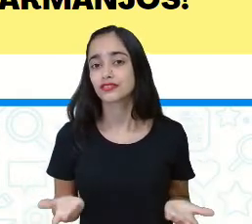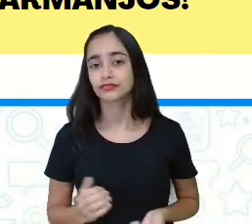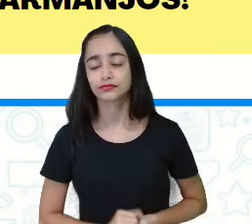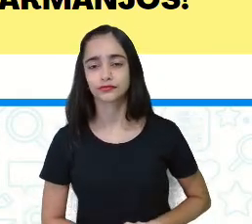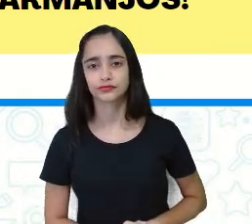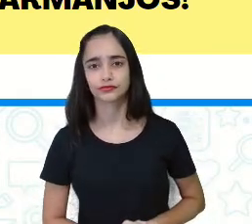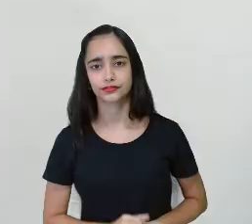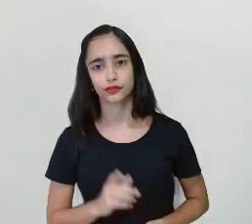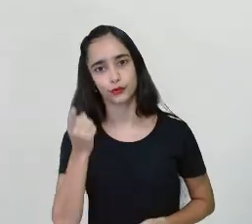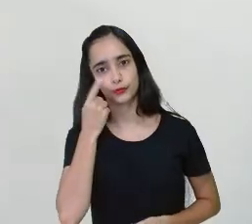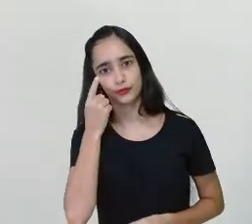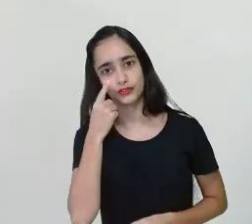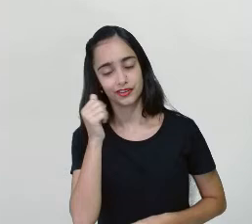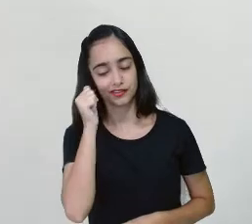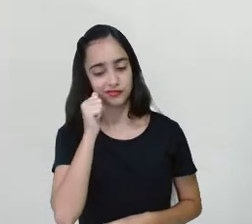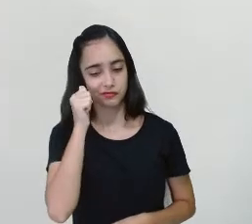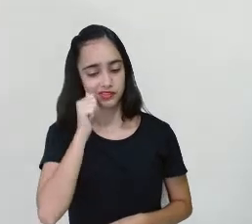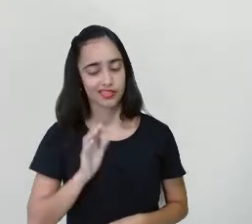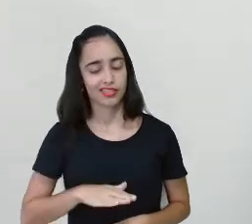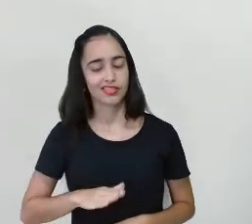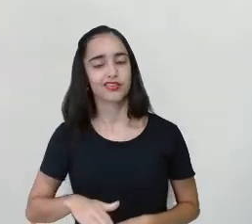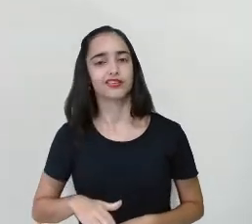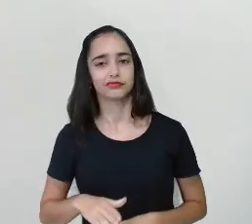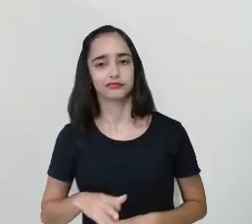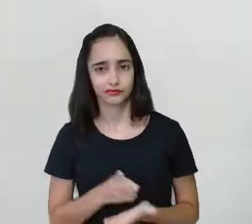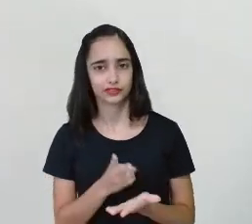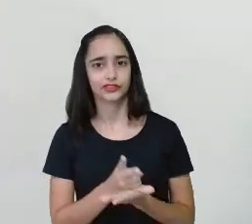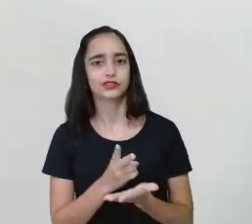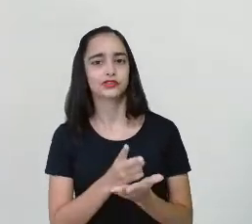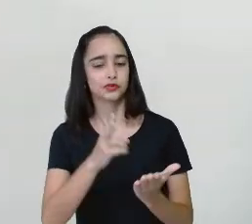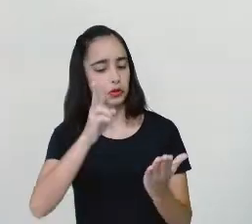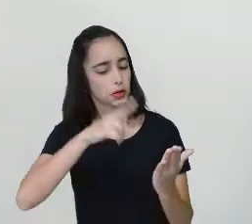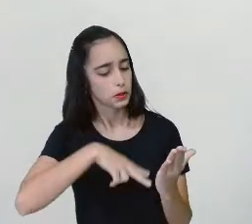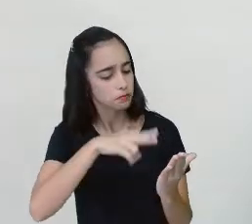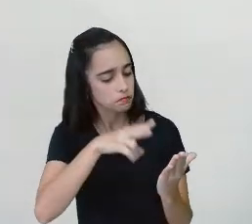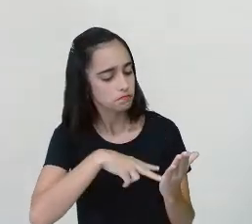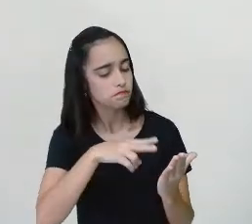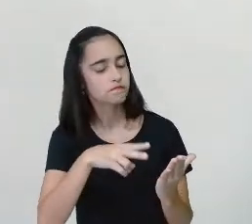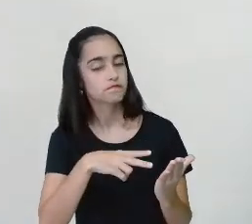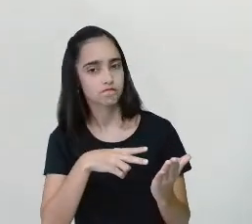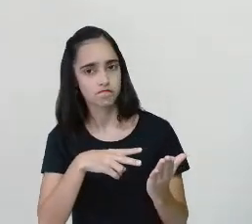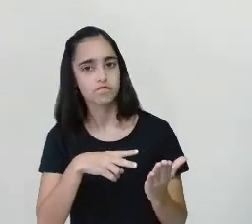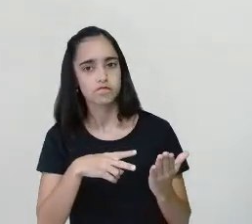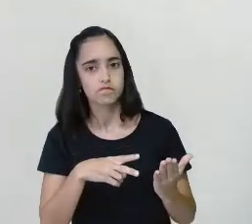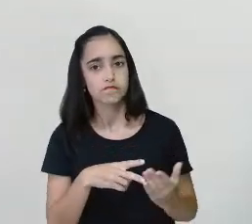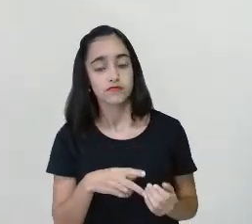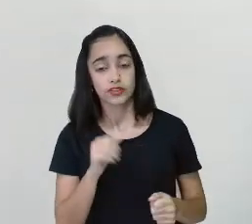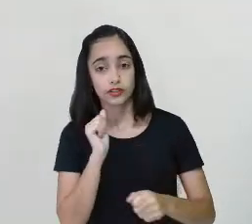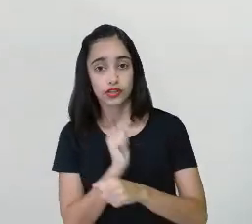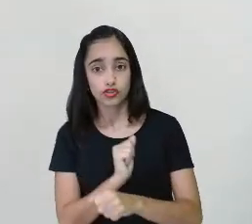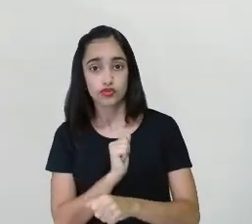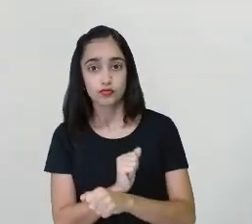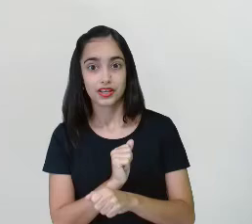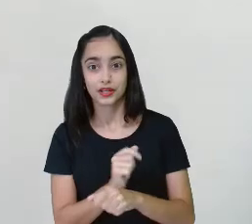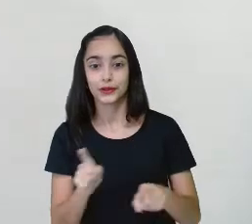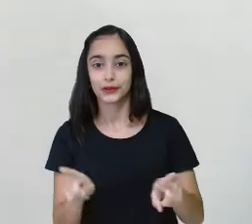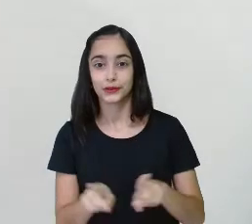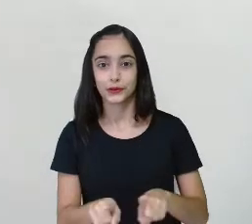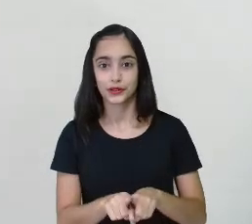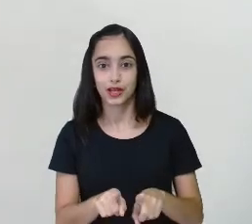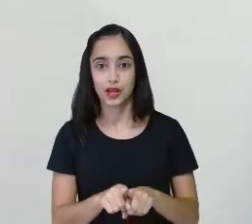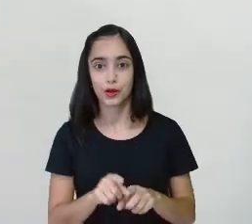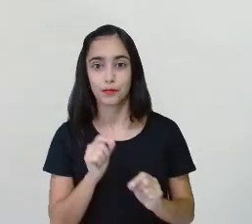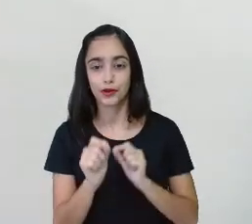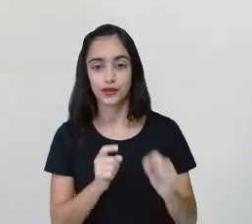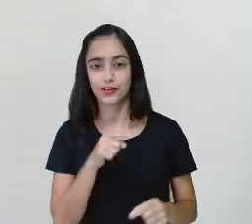As meninas estão aqui bem atentas, acompanhando aí a leitura do poema e aguardando aí, né, o que você vai